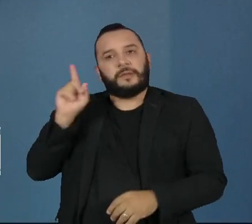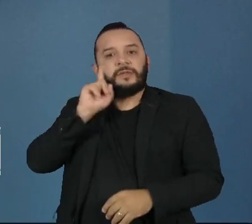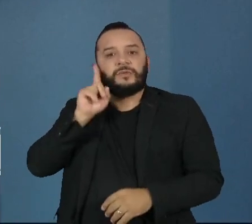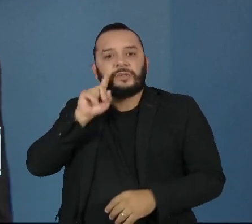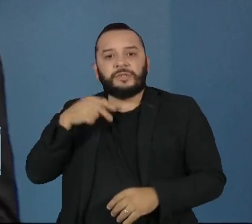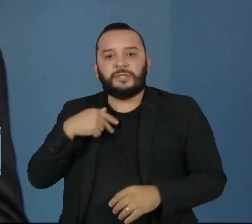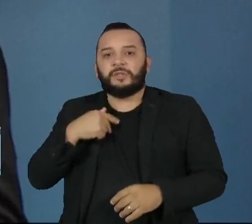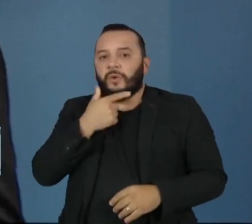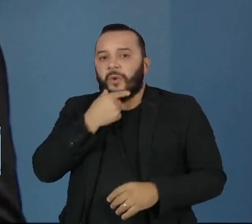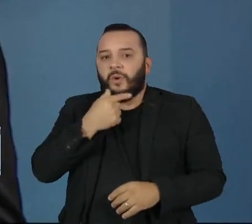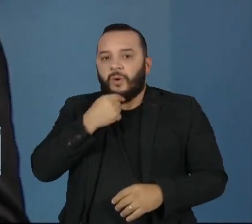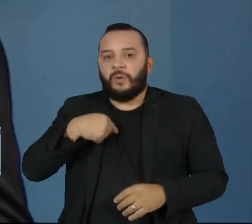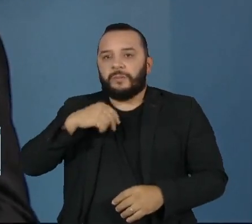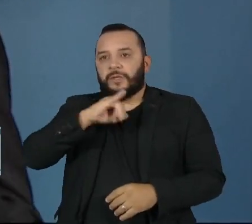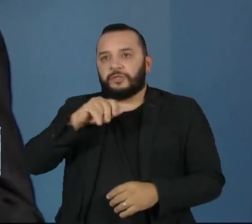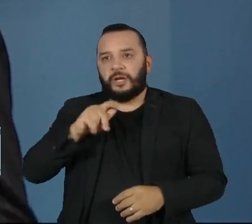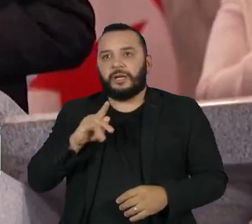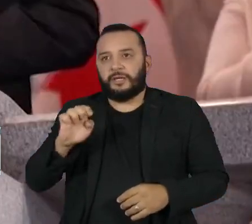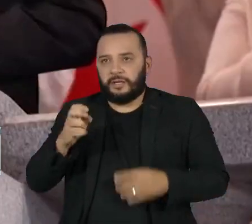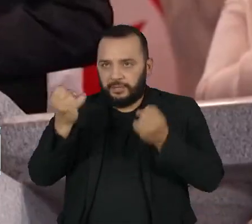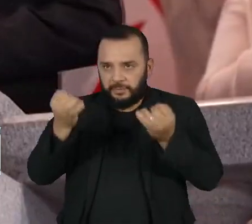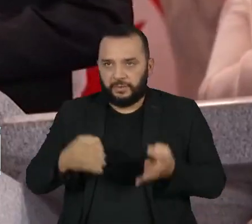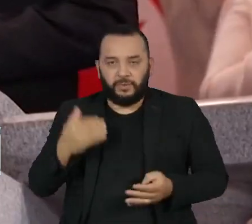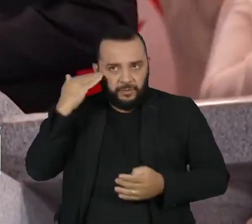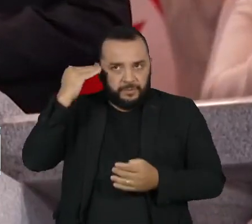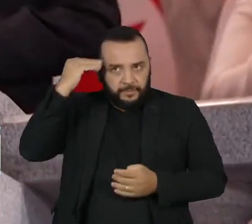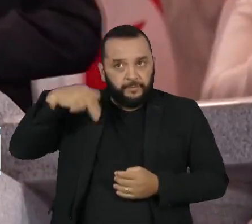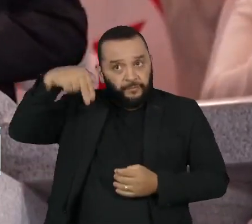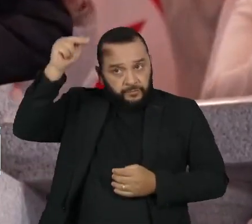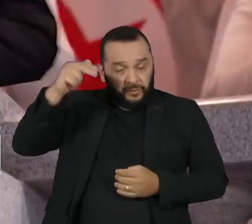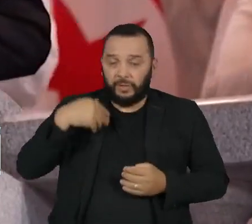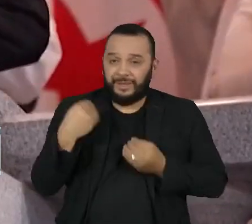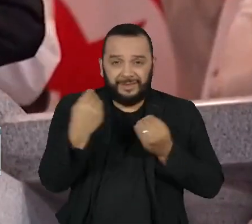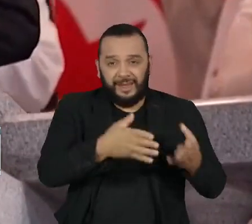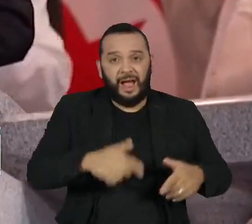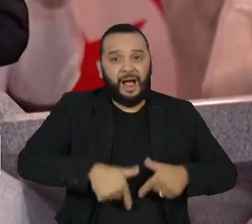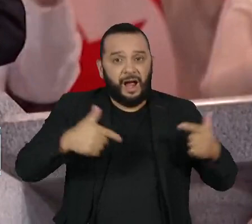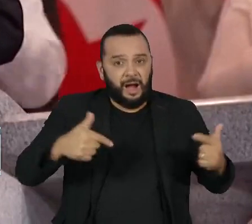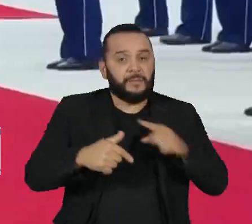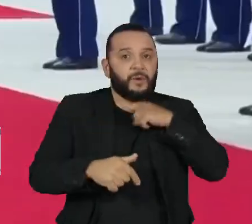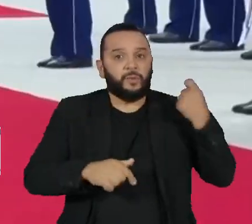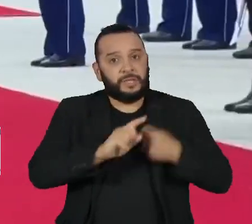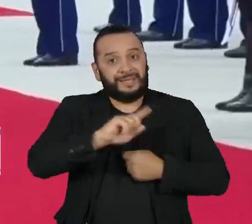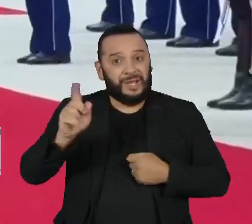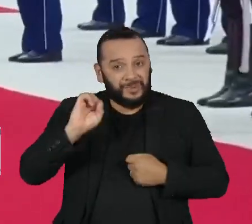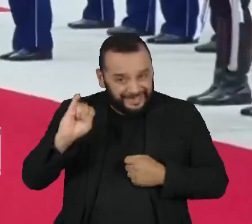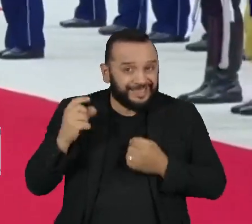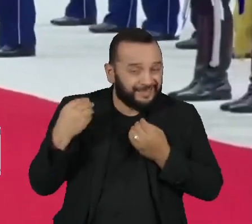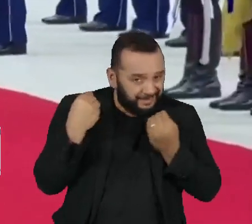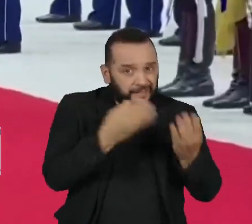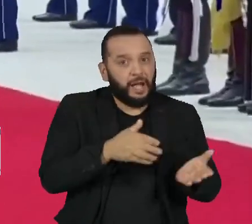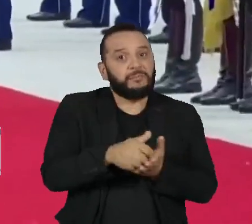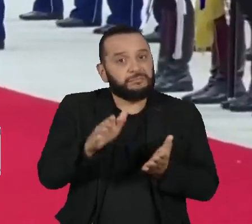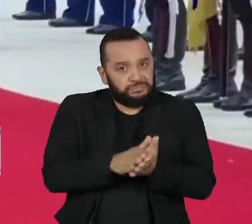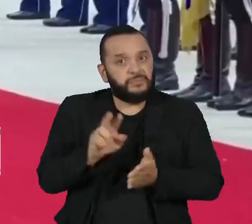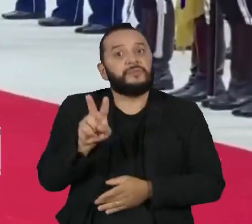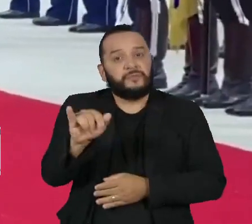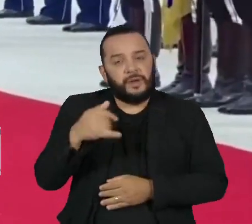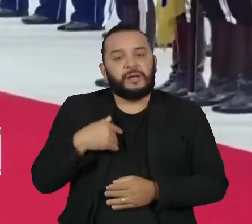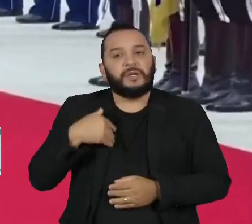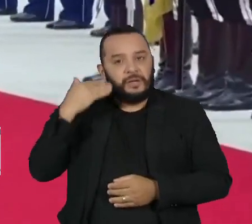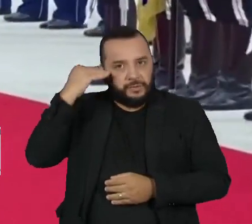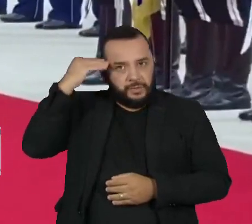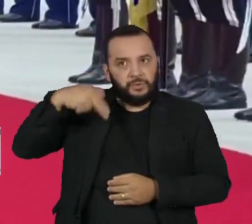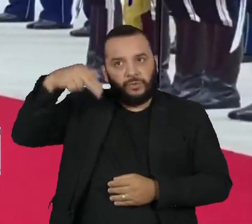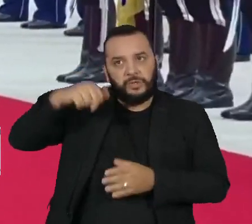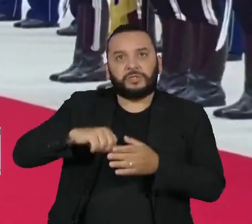a Coreia do Norte não fornecer armas à Rússia e falou que país pagará um preço se fechar esse acordo a Coreia do Norte já está sob sanções das